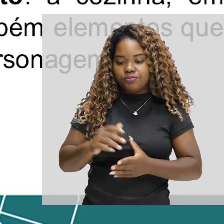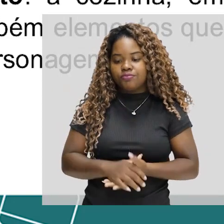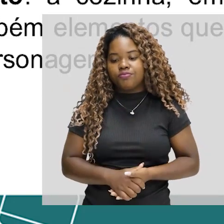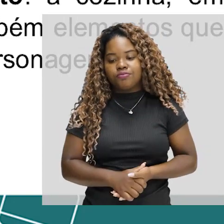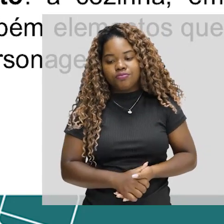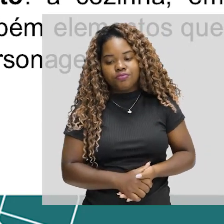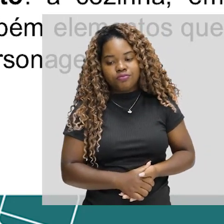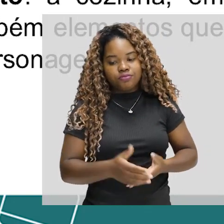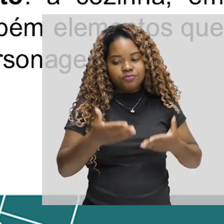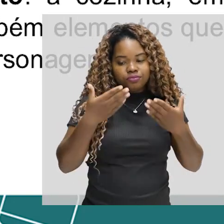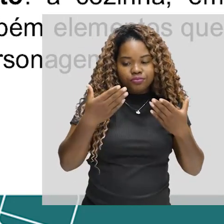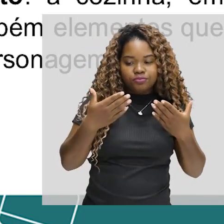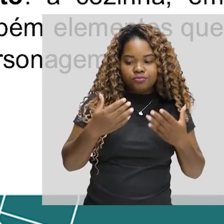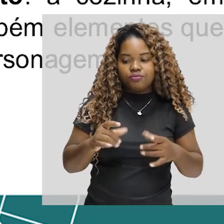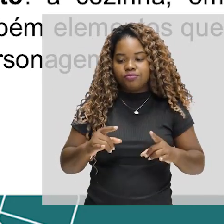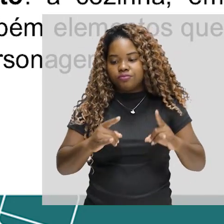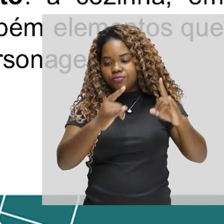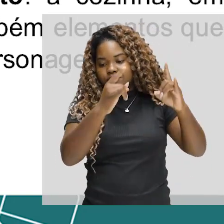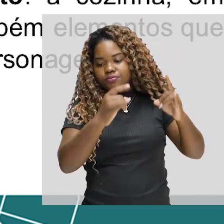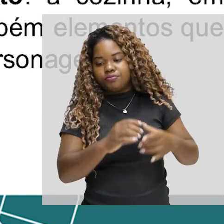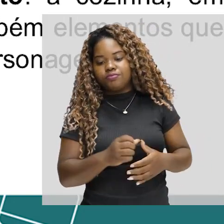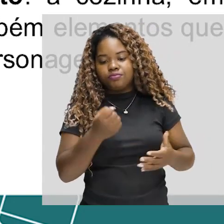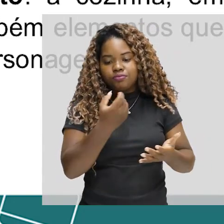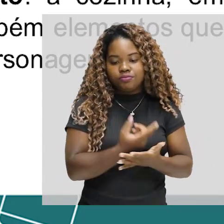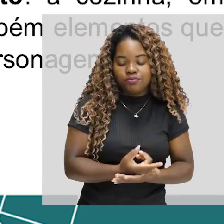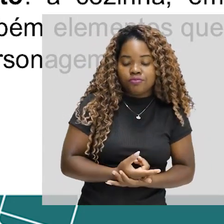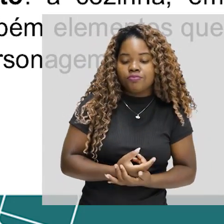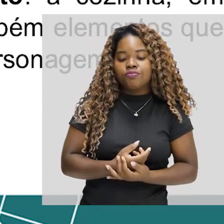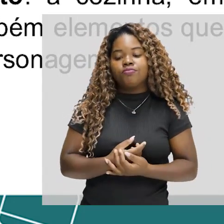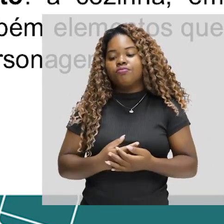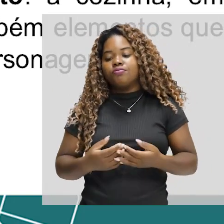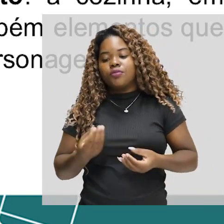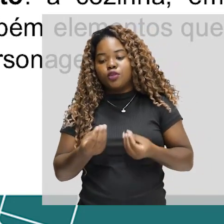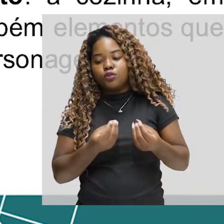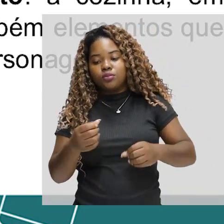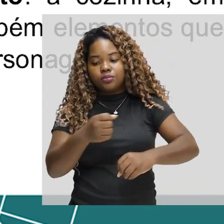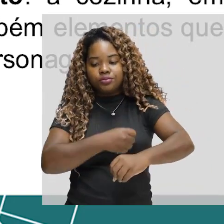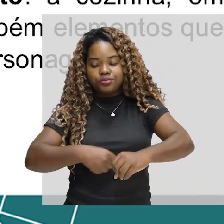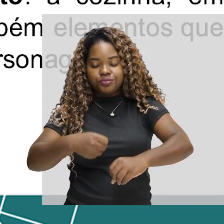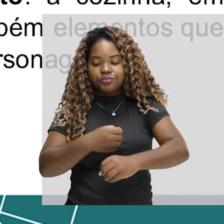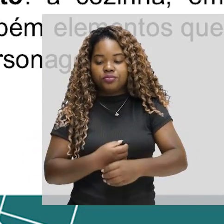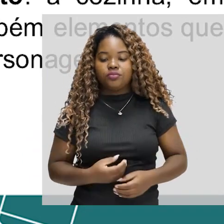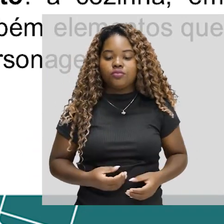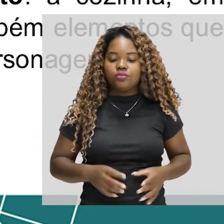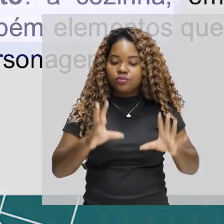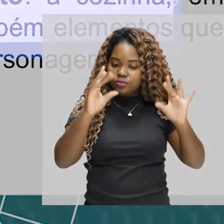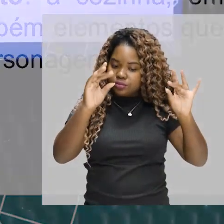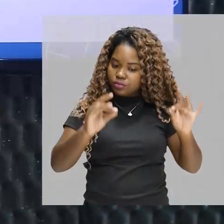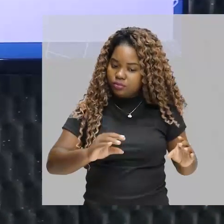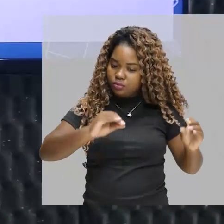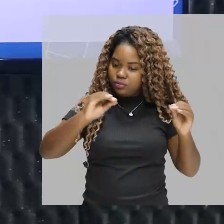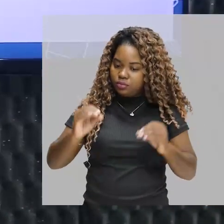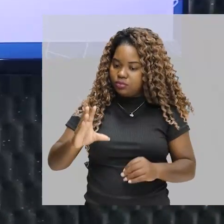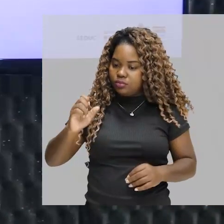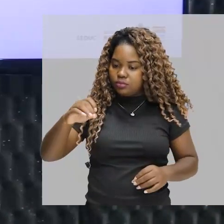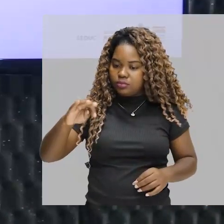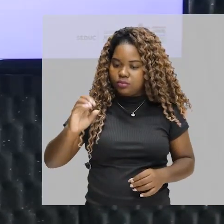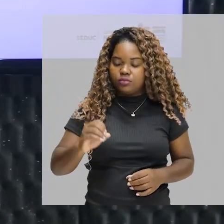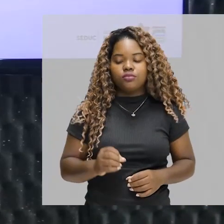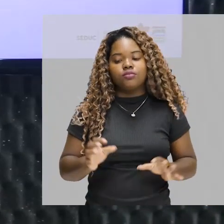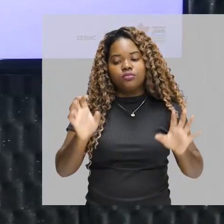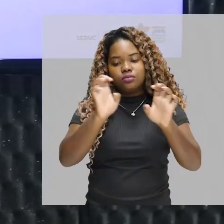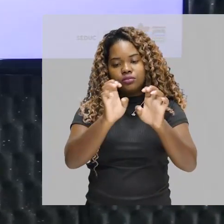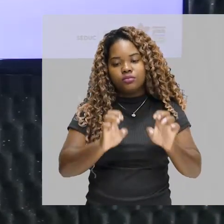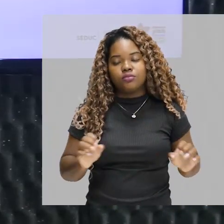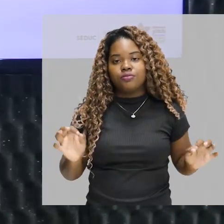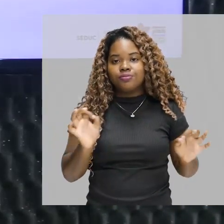que era quente, que era apartamento, que estava pagando, como era a cozinha, tudo isso é delimitado aí na estrutura,